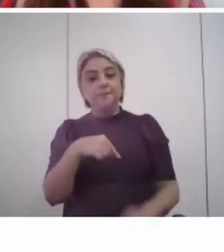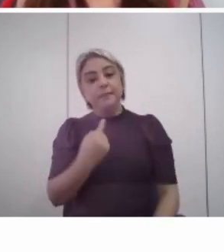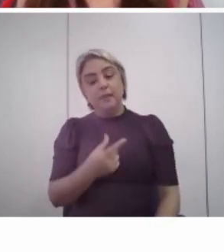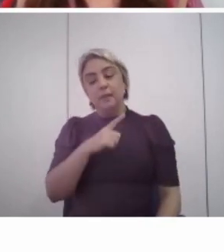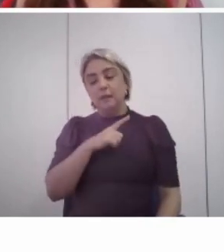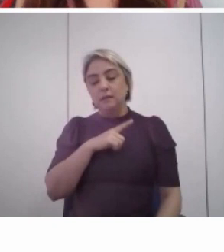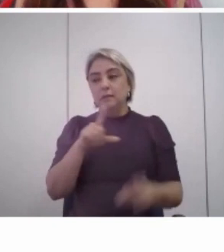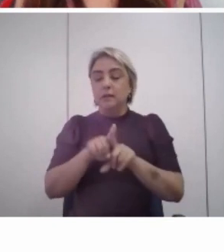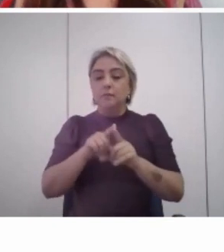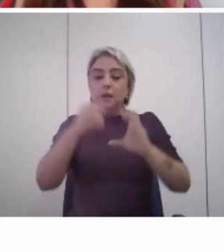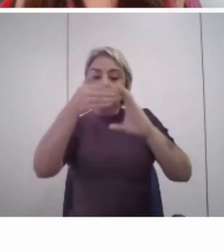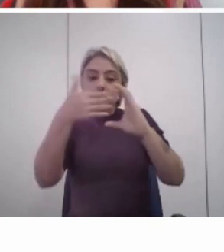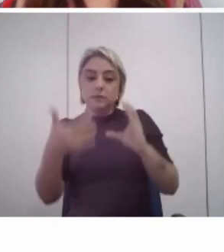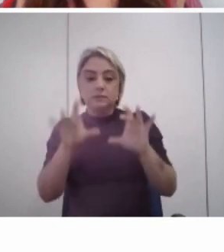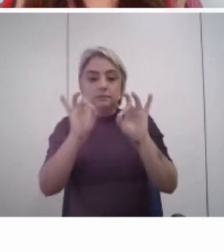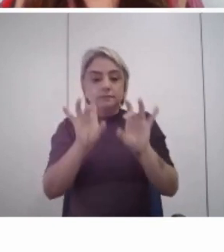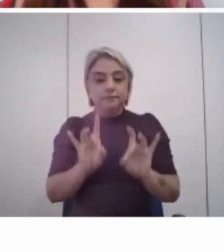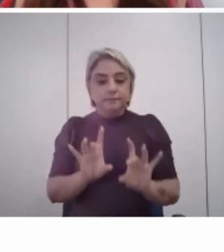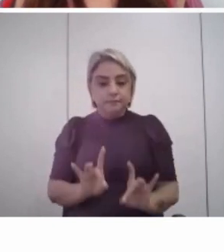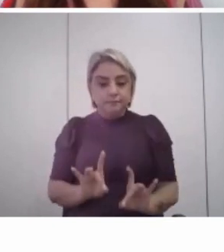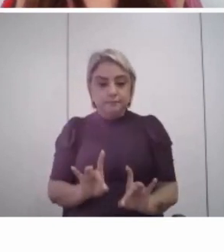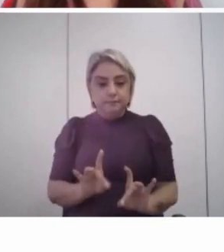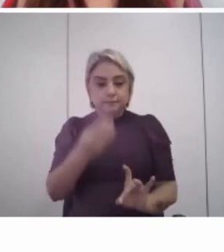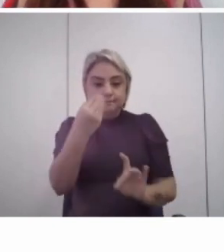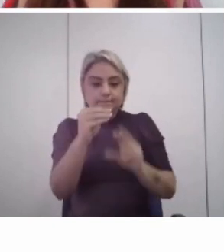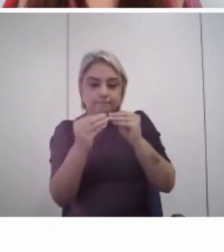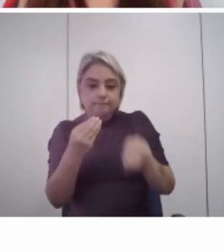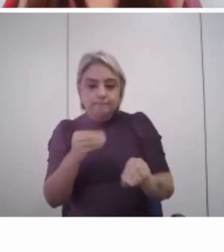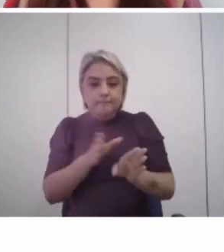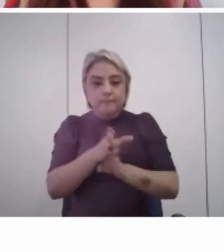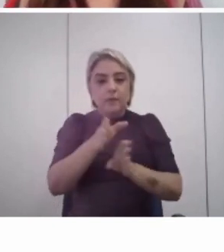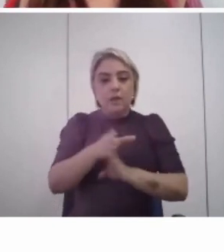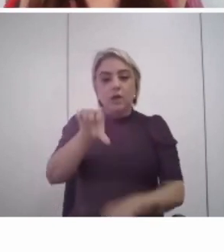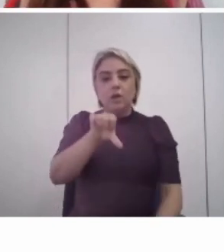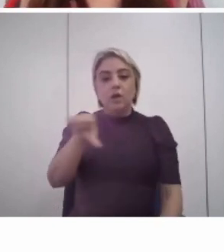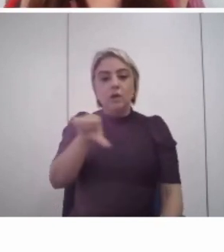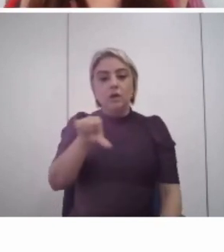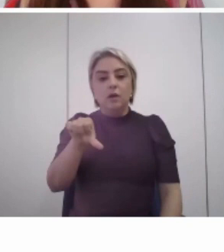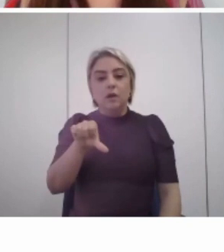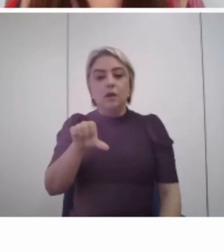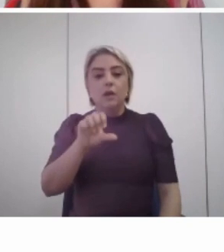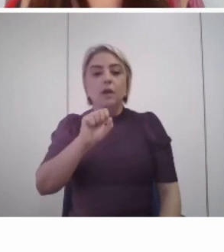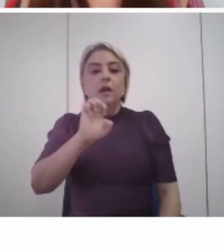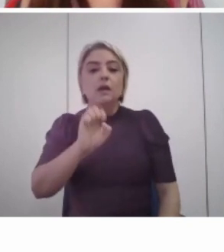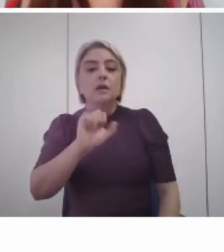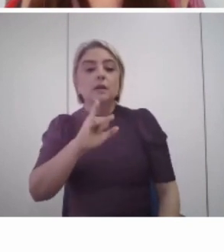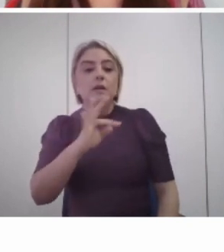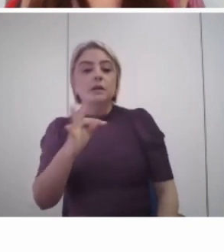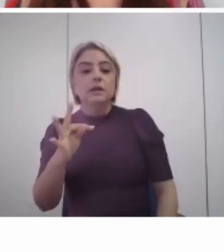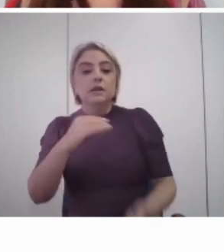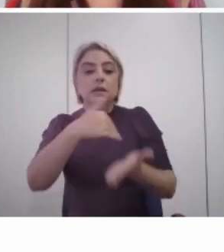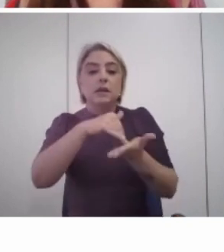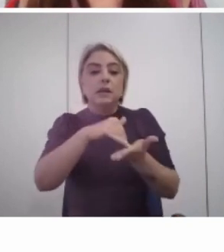tem lá os critérios específicos de enquadramento na Instrução Normativa 98 da CIT, da Secretaria de Inspeção do Trabalho, que foi